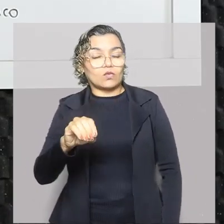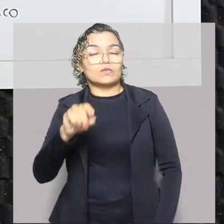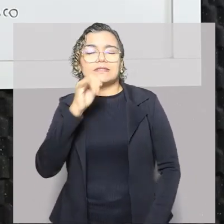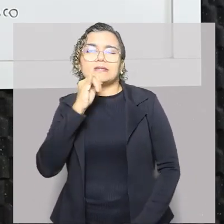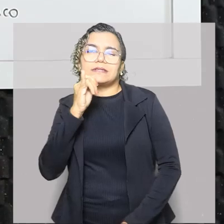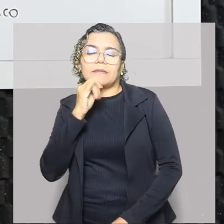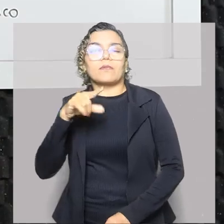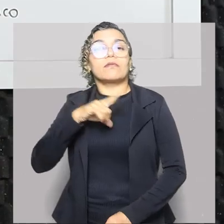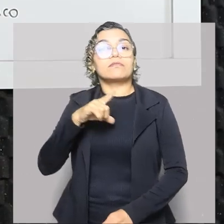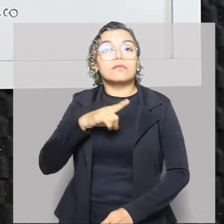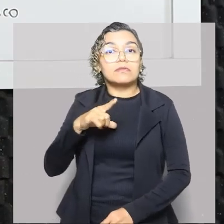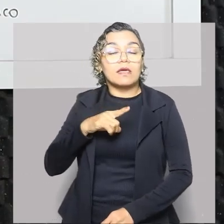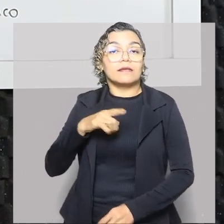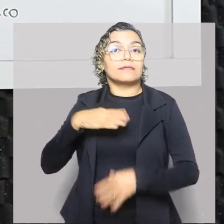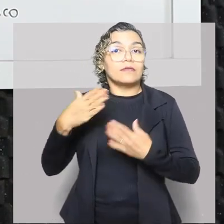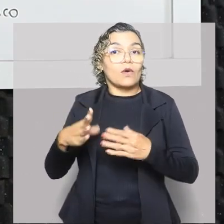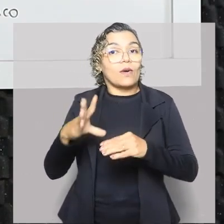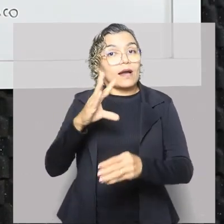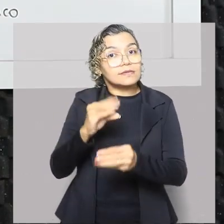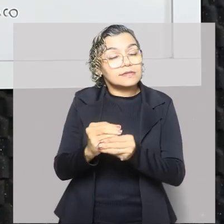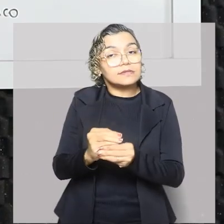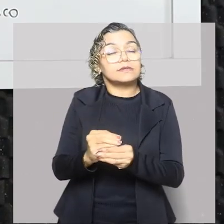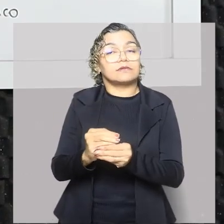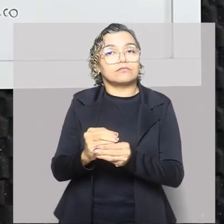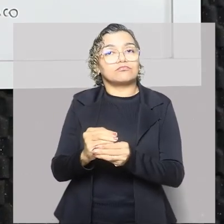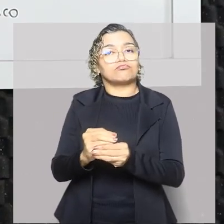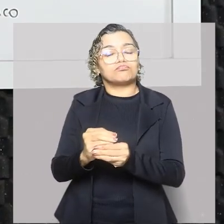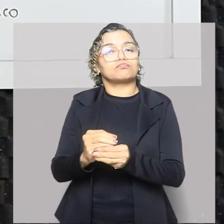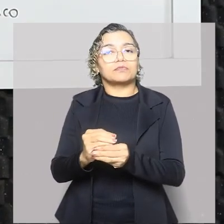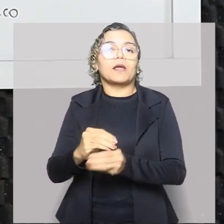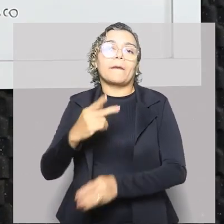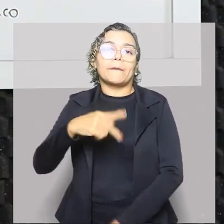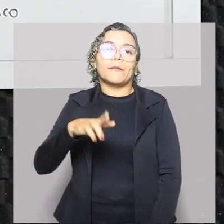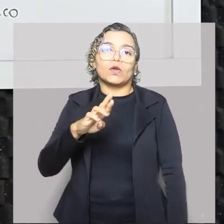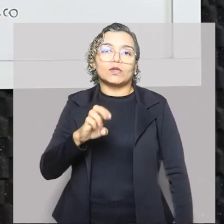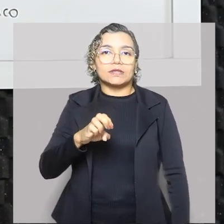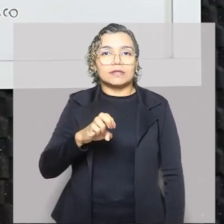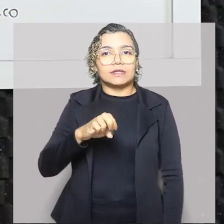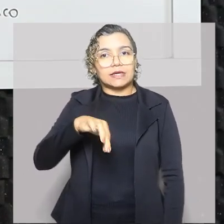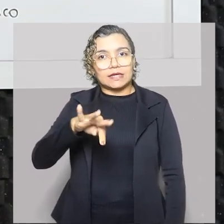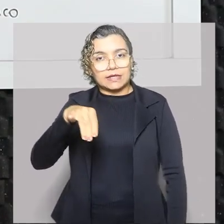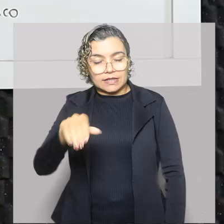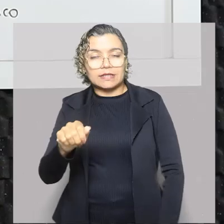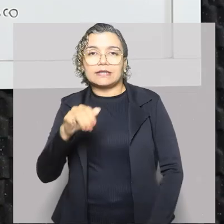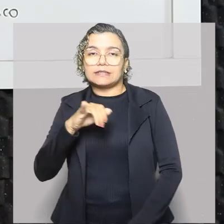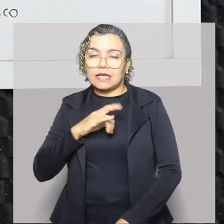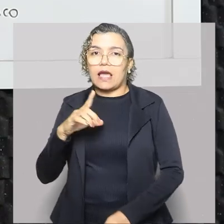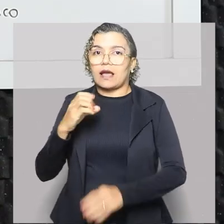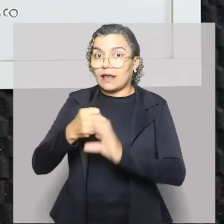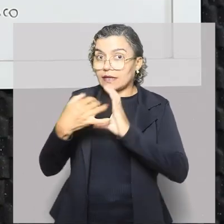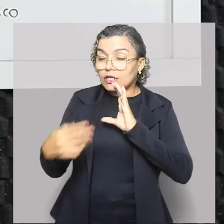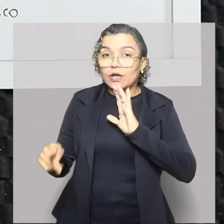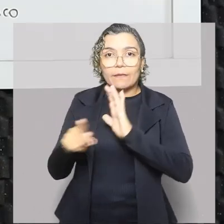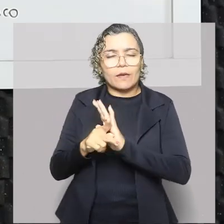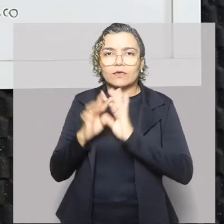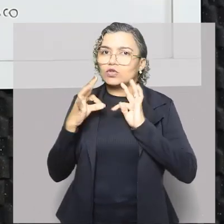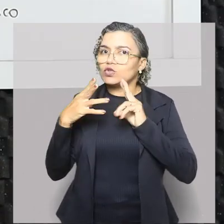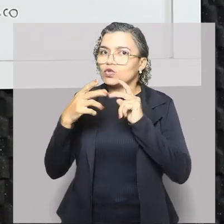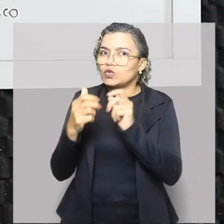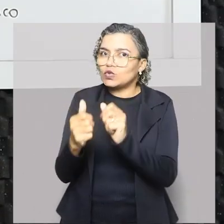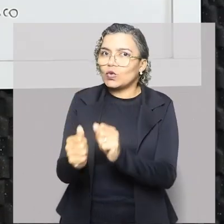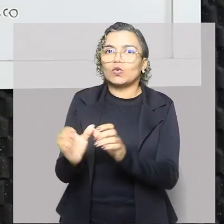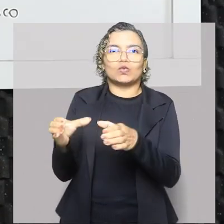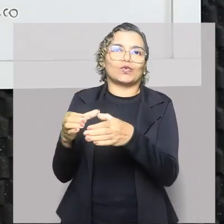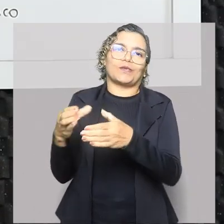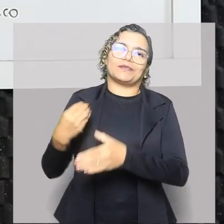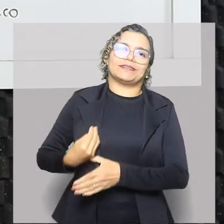síntese proteica, ela é uma característica de todos os indivíduos vivos. Isso é muito importante, ó. Isso aí é